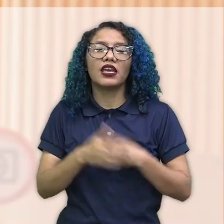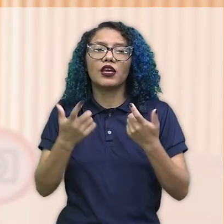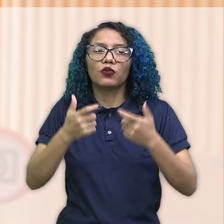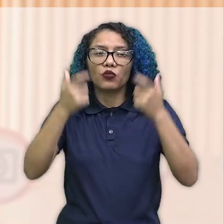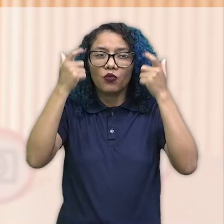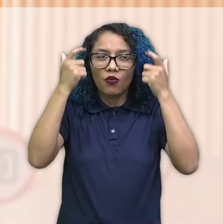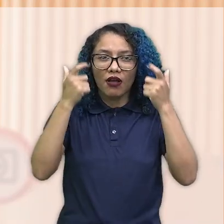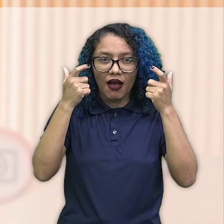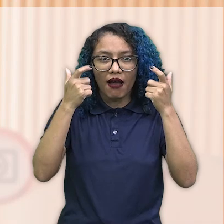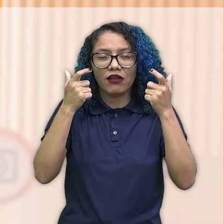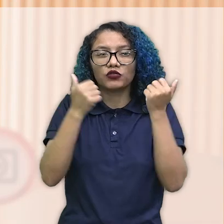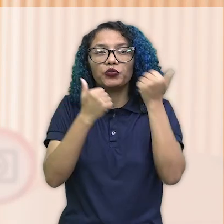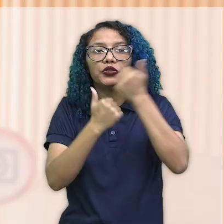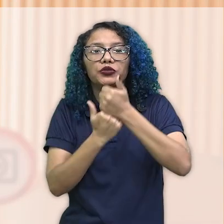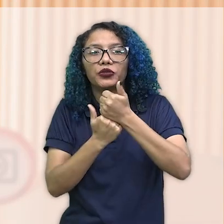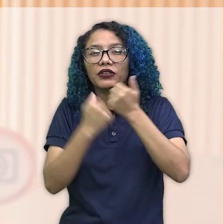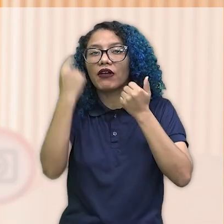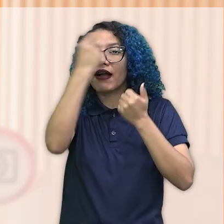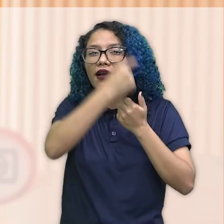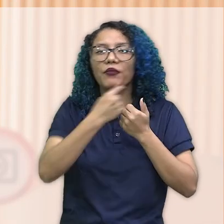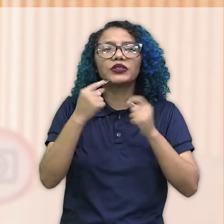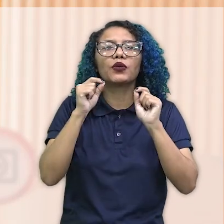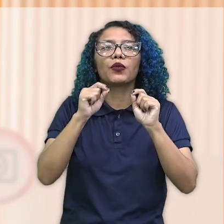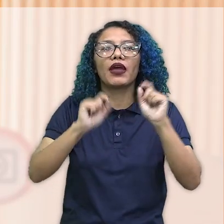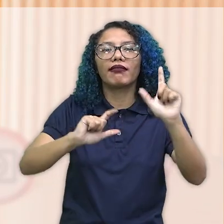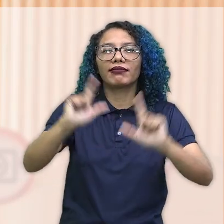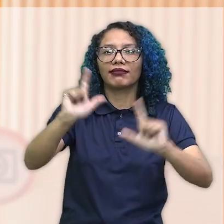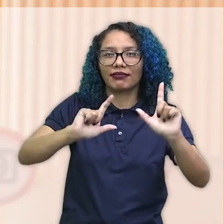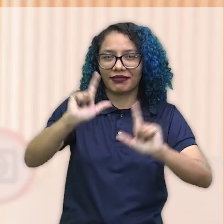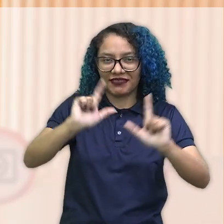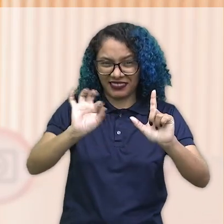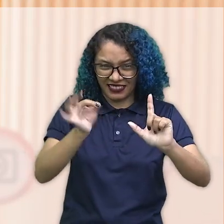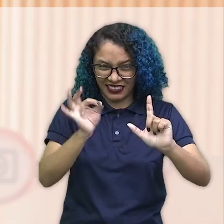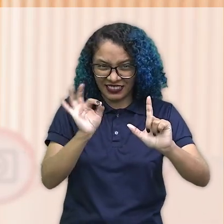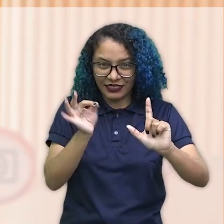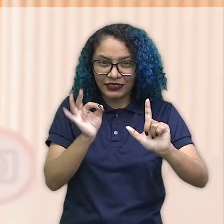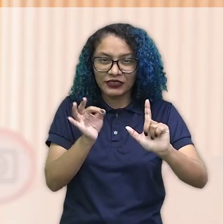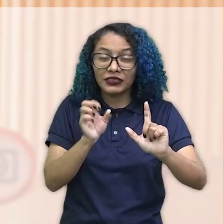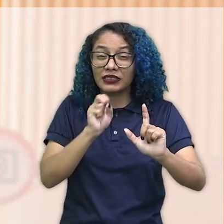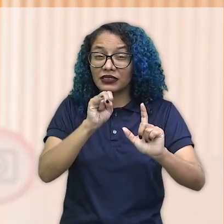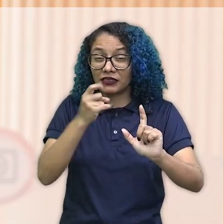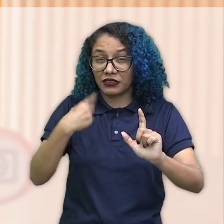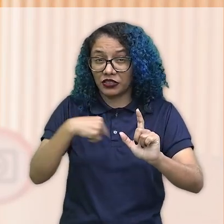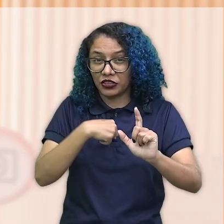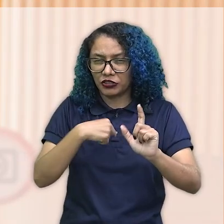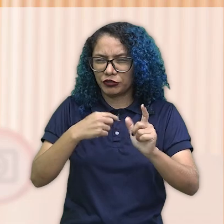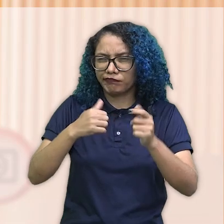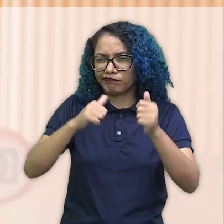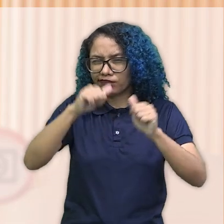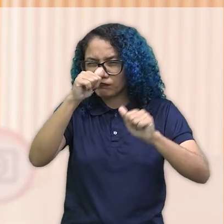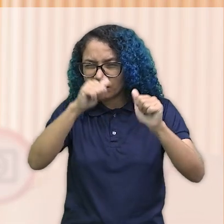cabeça da pessoa estava o quê? Uma tela. Não é? Se nós analisarmos hoje, é muito